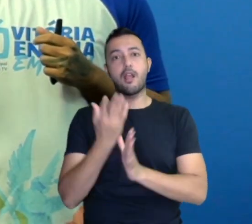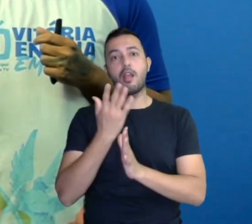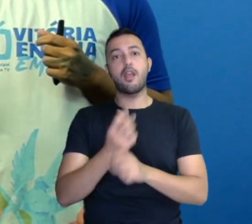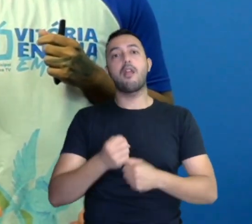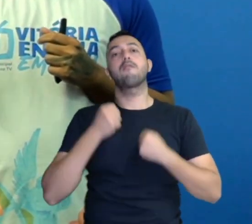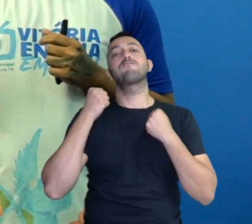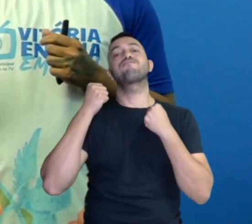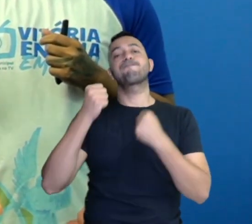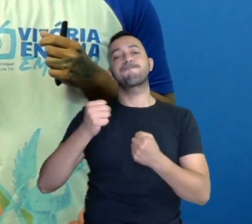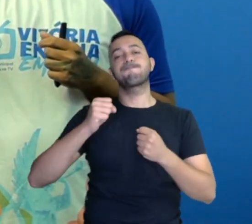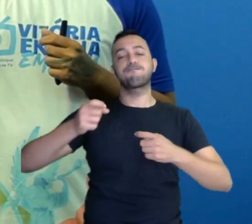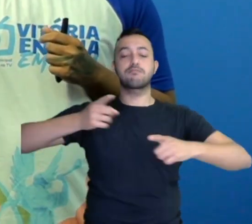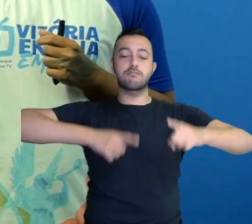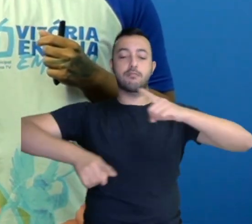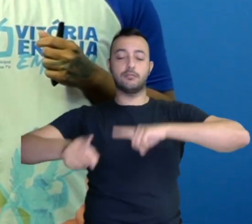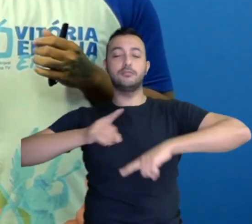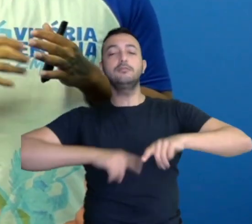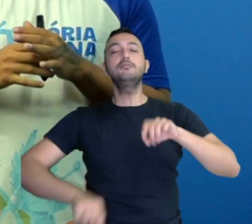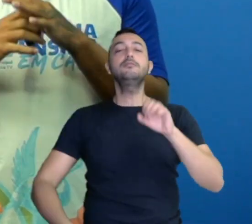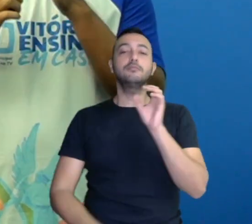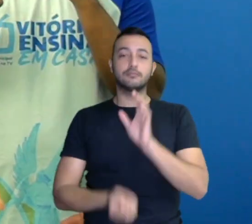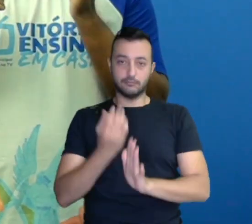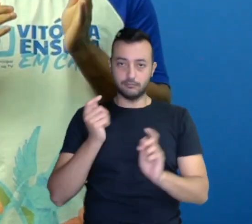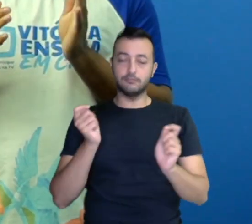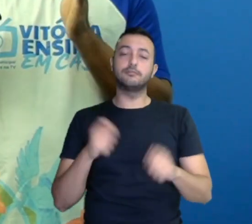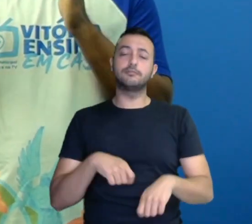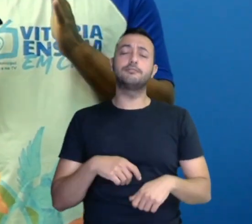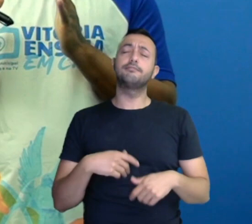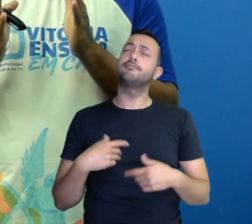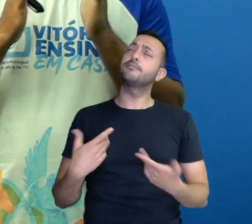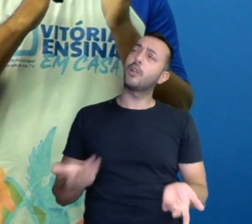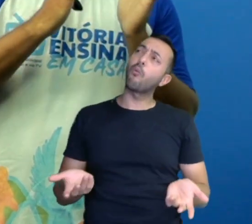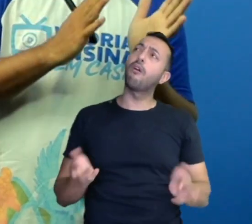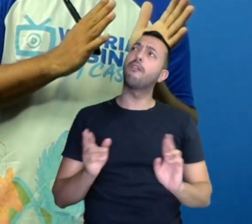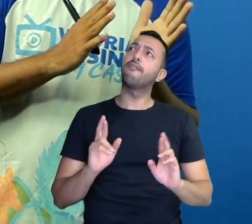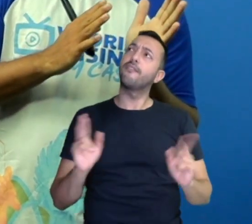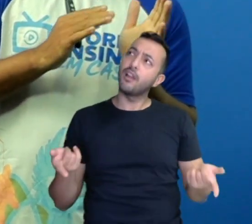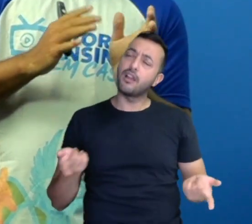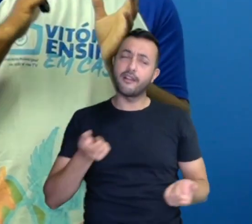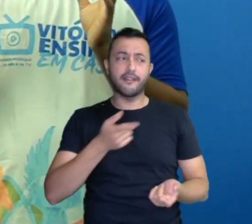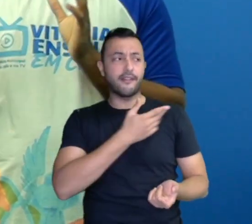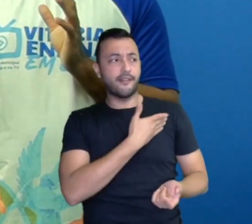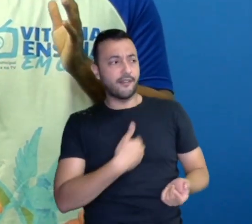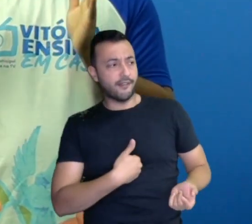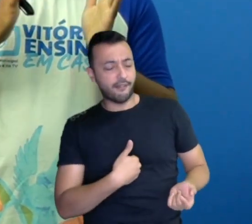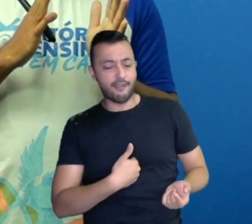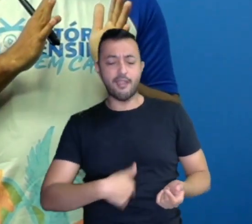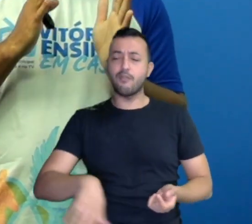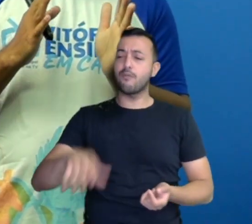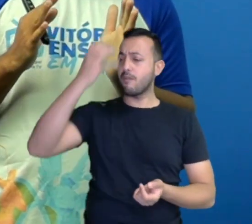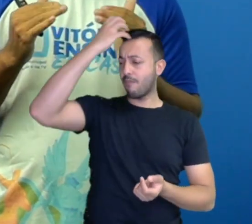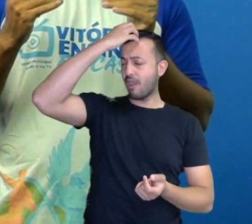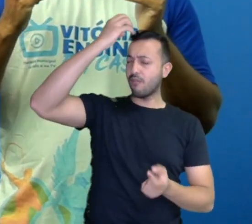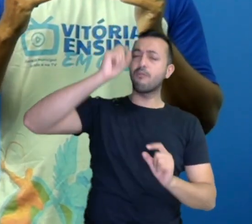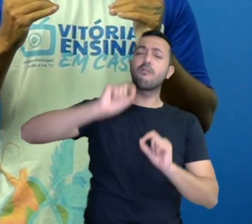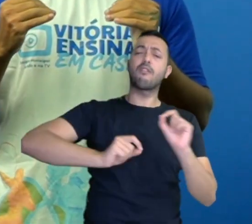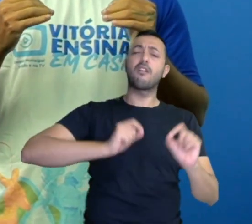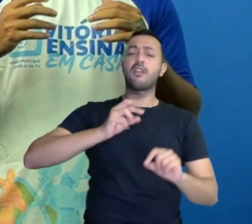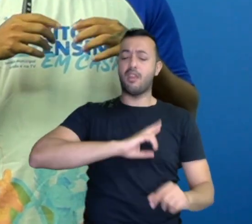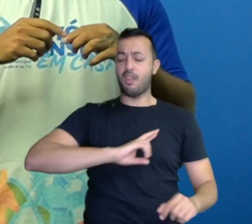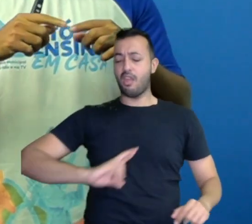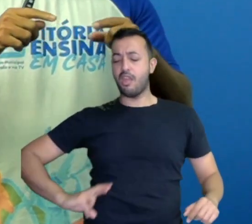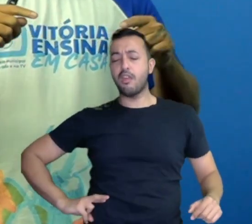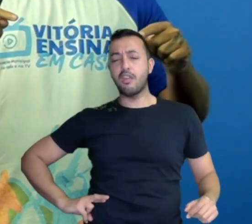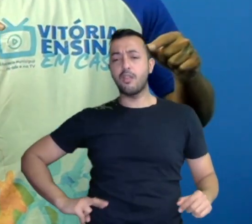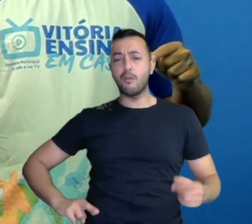além de uma cidade-estado, eles conseguem fundar um império. Professor, qual é a diferença de um reino e de um império? O reino é quando o